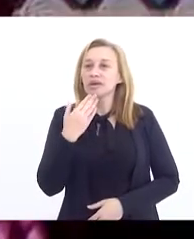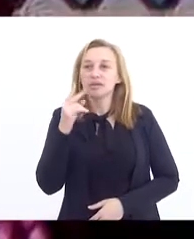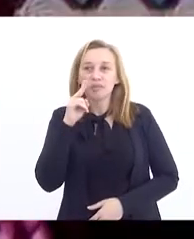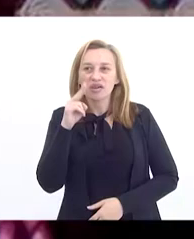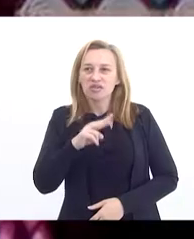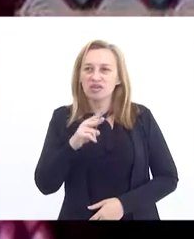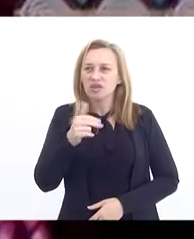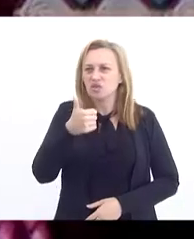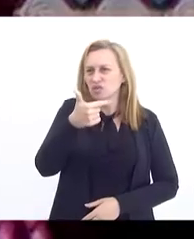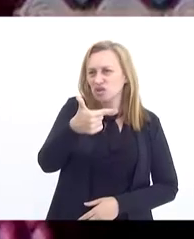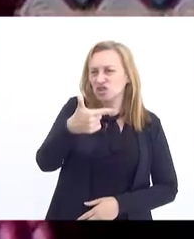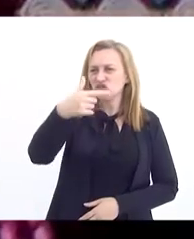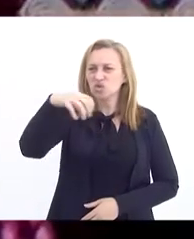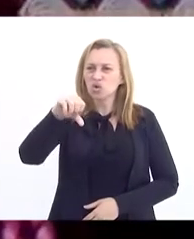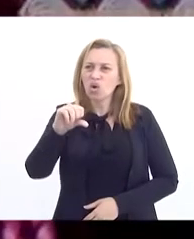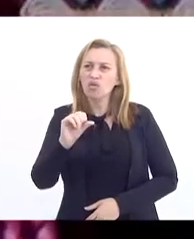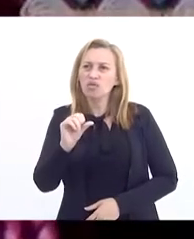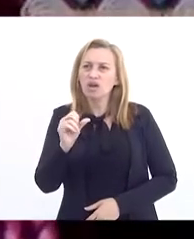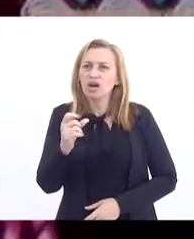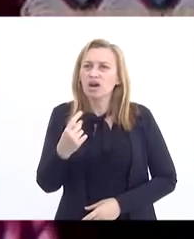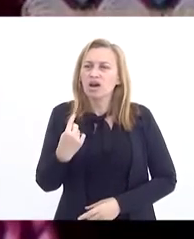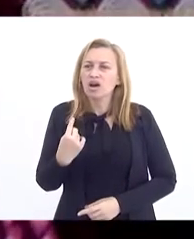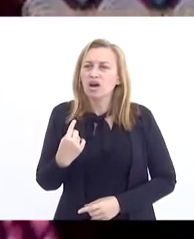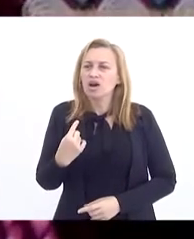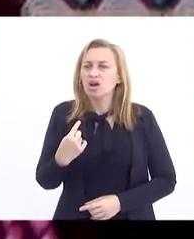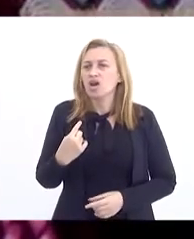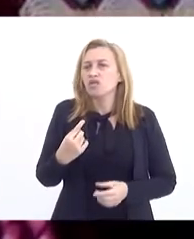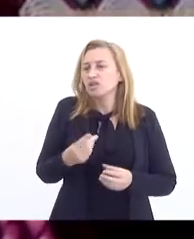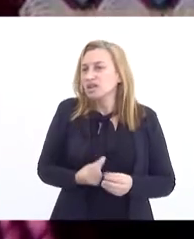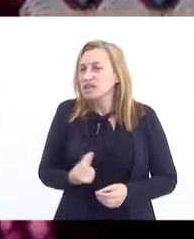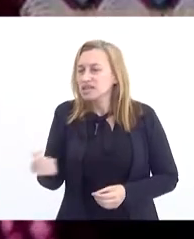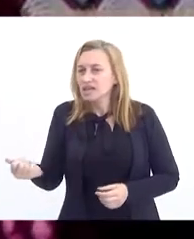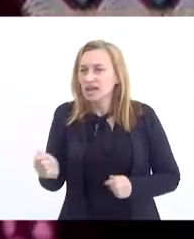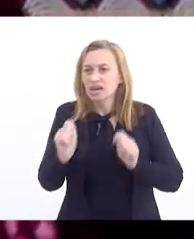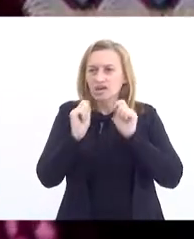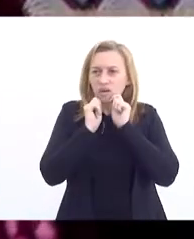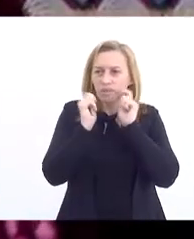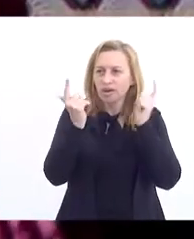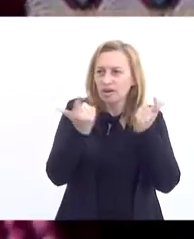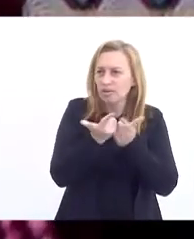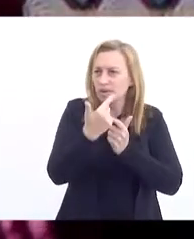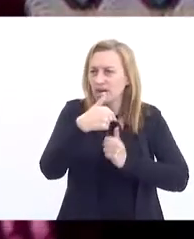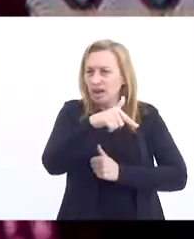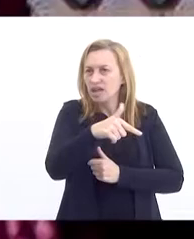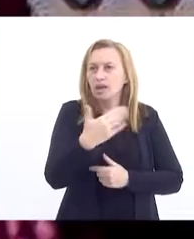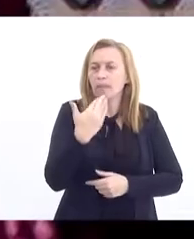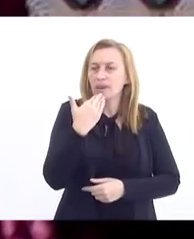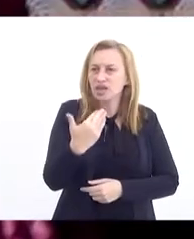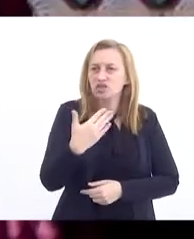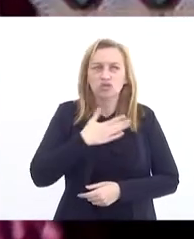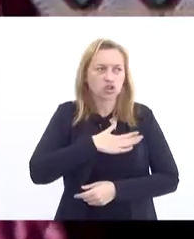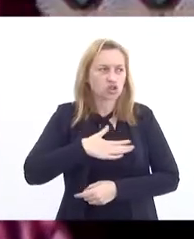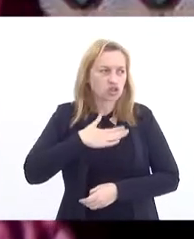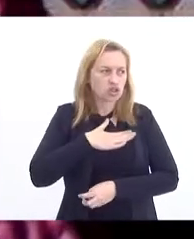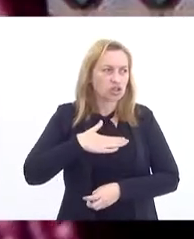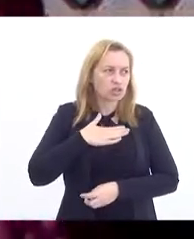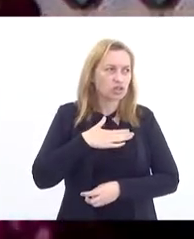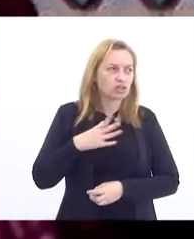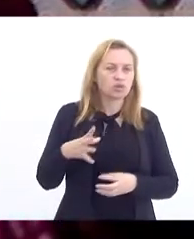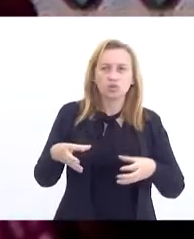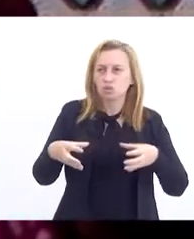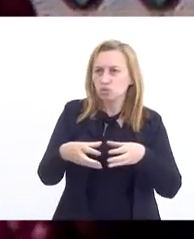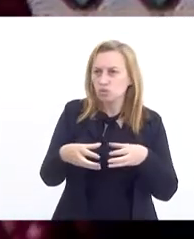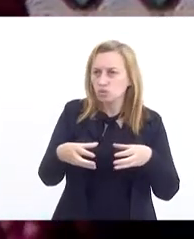ao 29, e eu vou ter que me deslocar para a Alerje, eu gostaria de pedir ao colegiado,